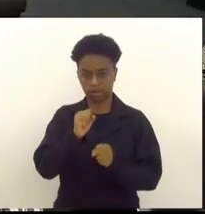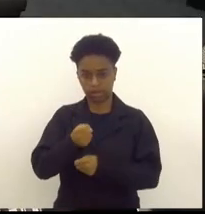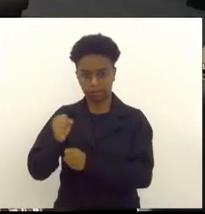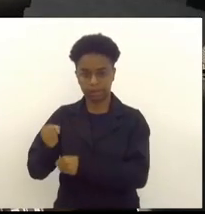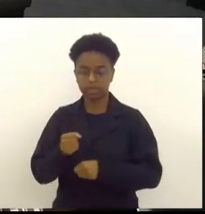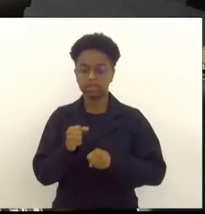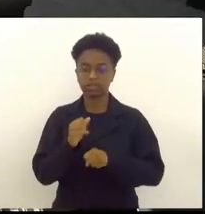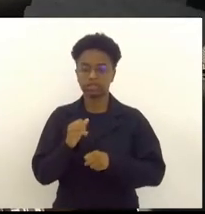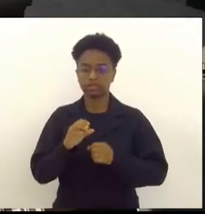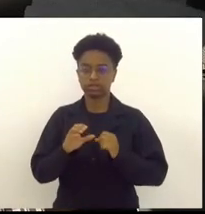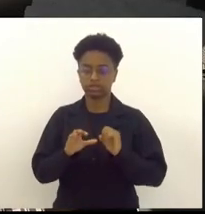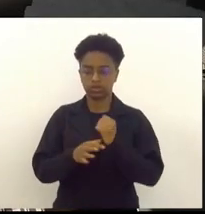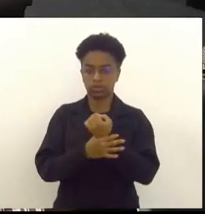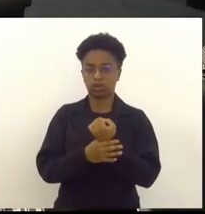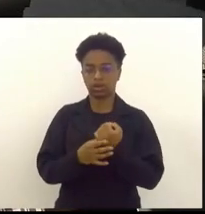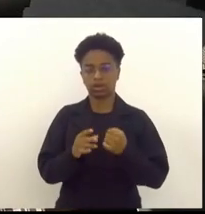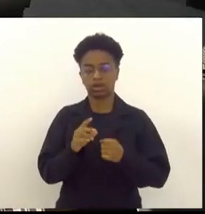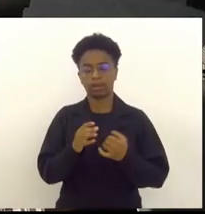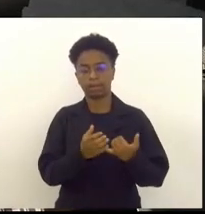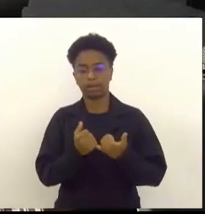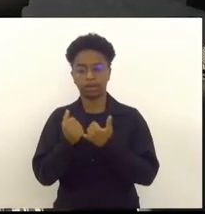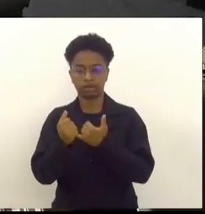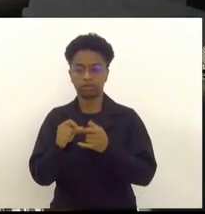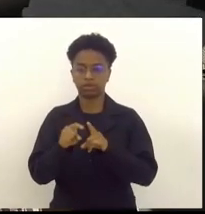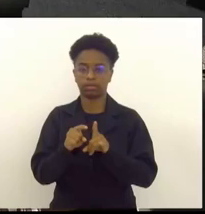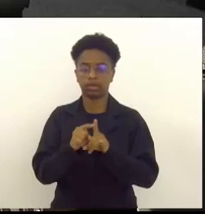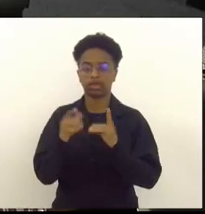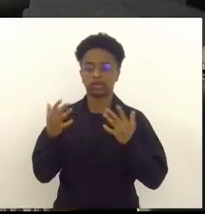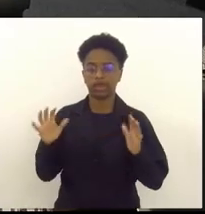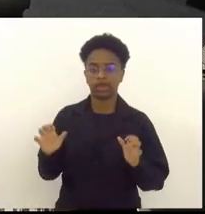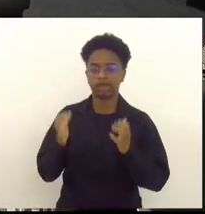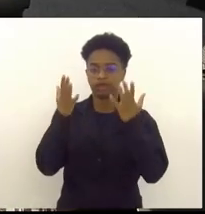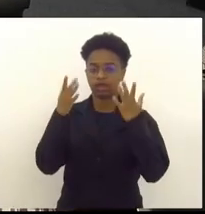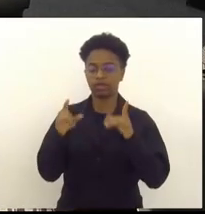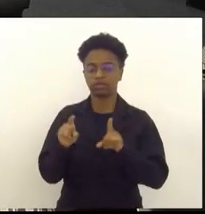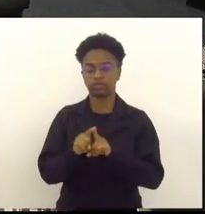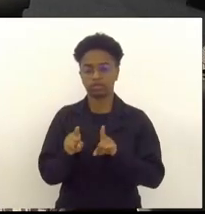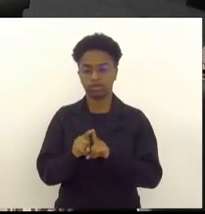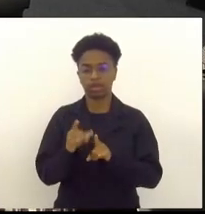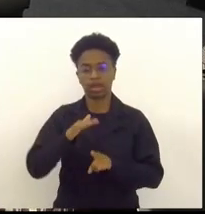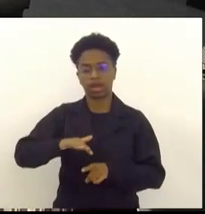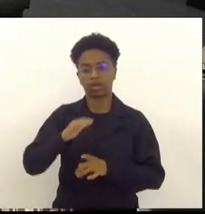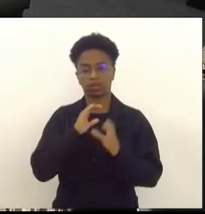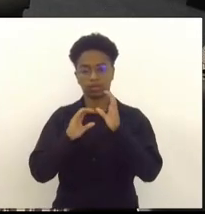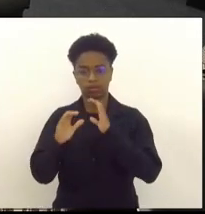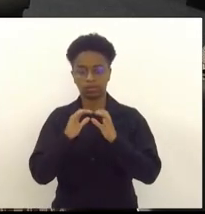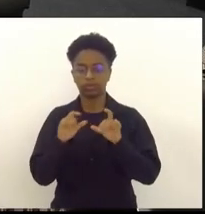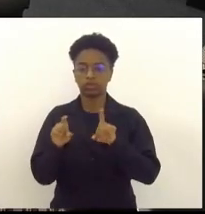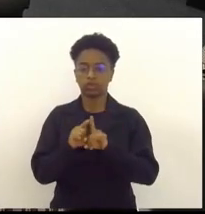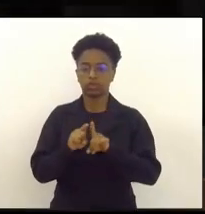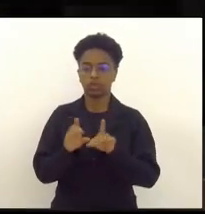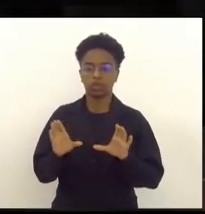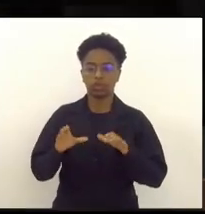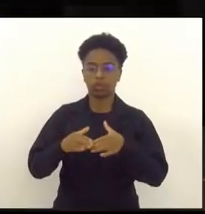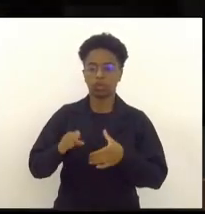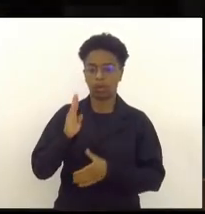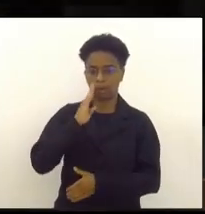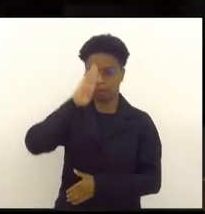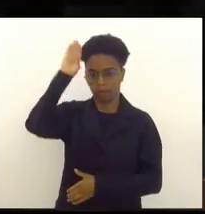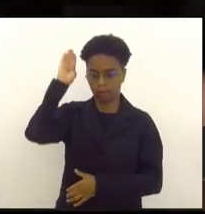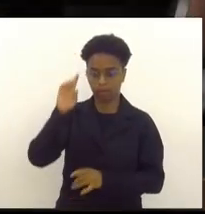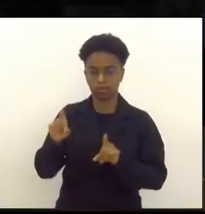do patrimônio, do cerimonial, do expediente de comunicação, da brigada de incêndio.